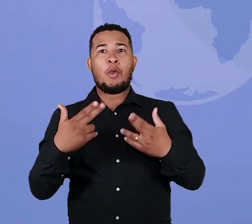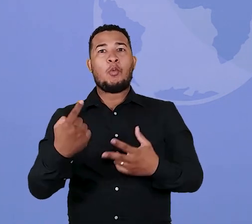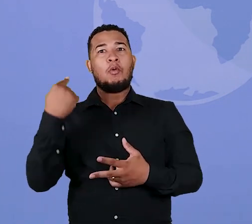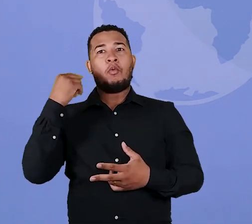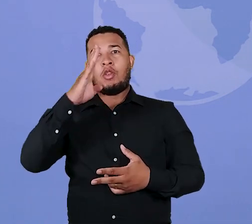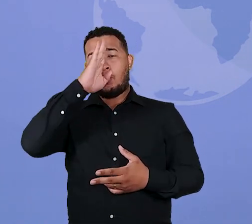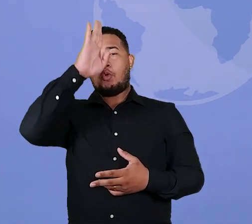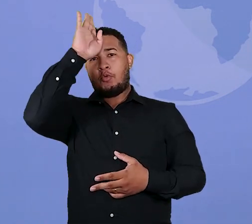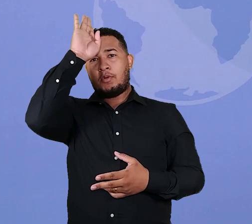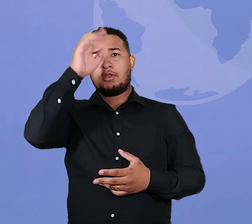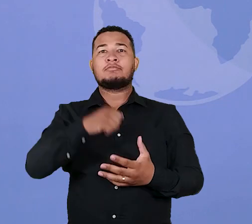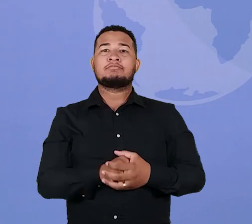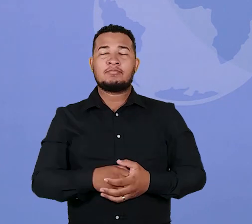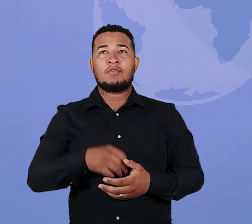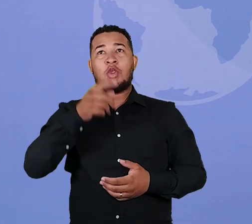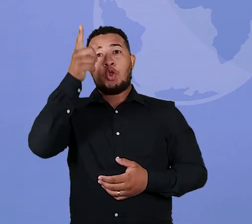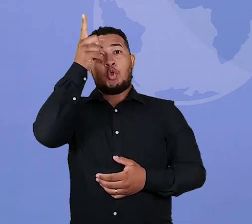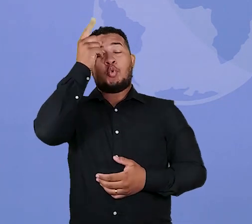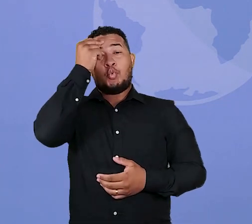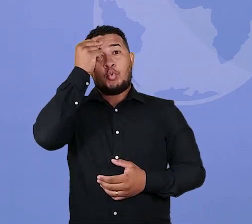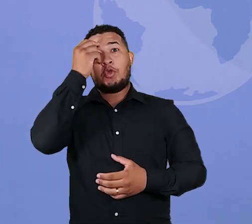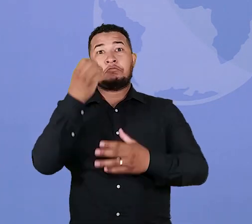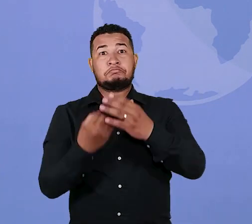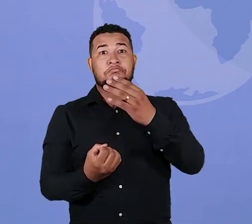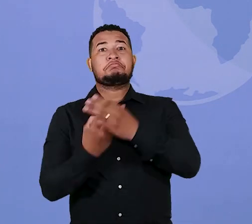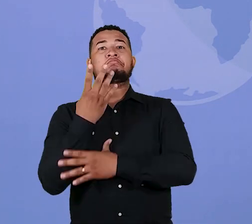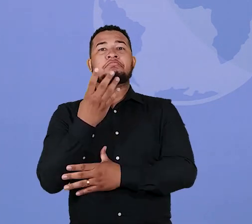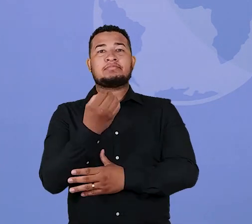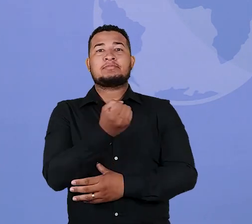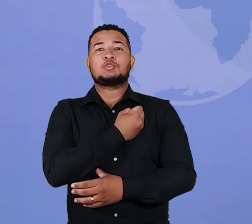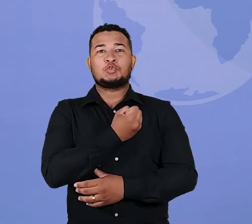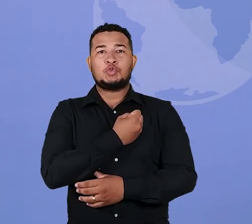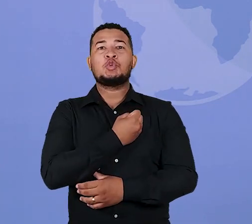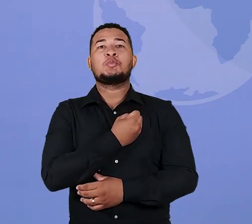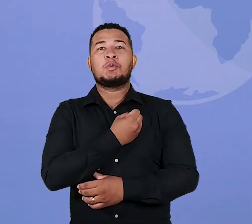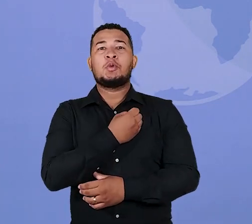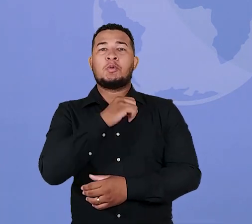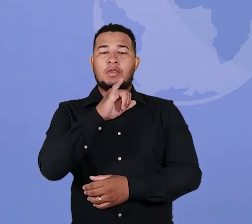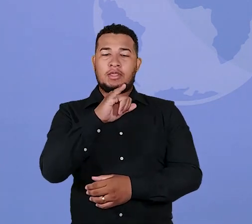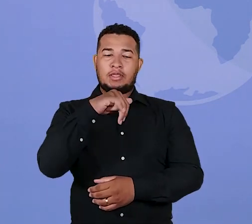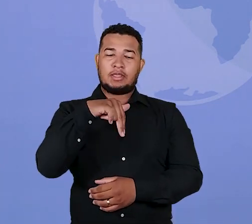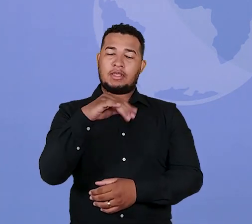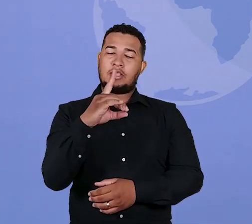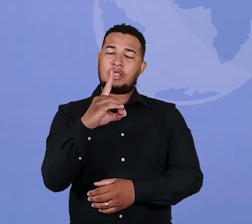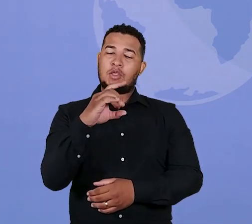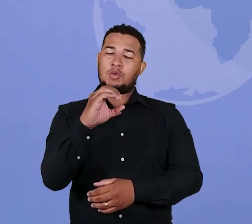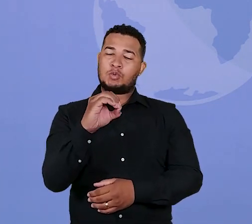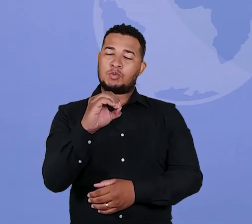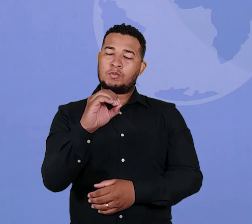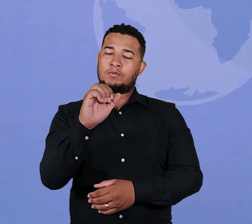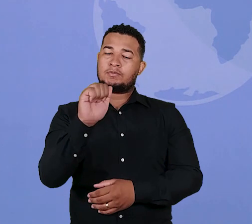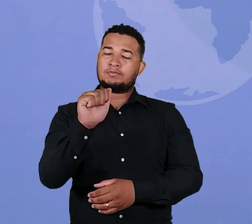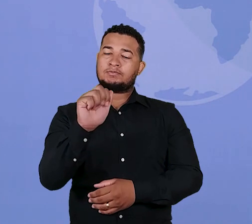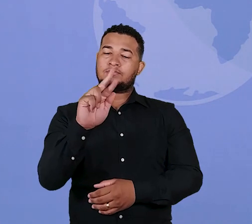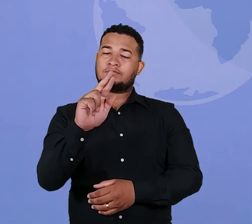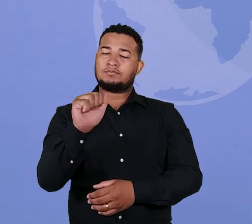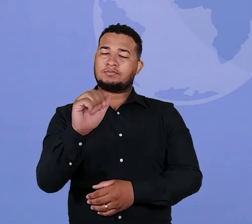romanos? Ainda bem que inventaram os números indo-arábicos.